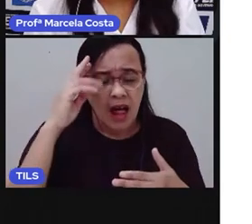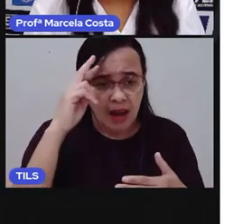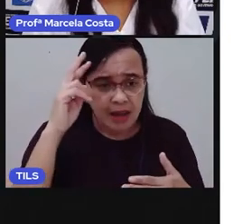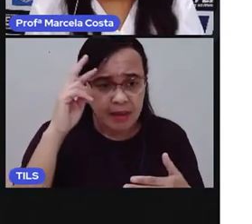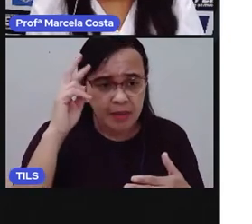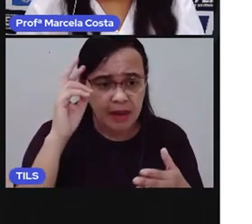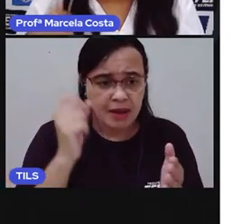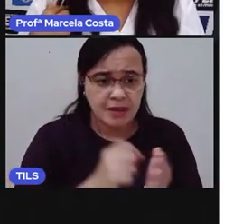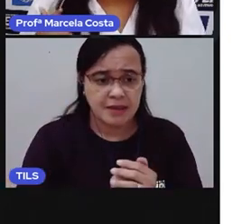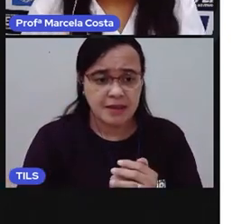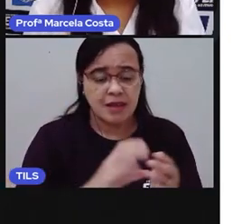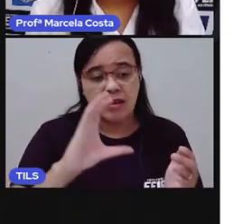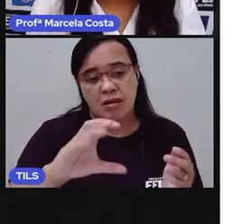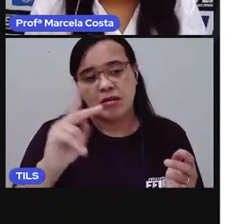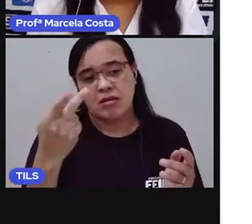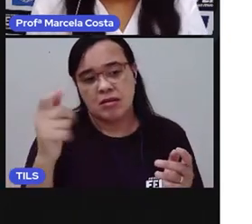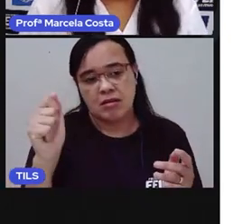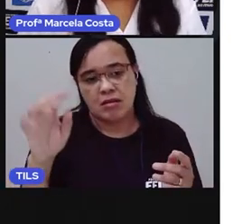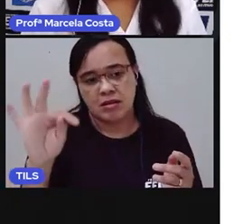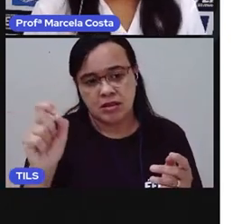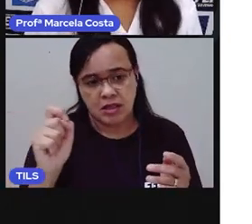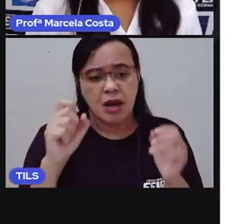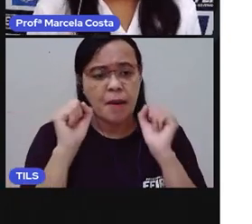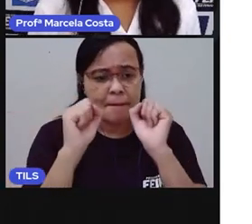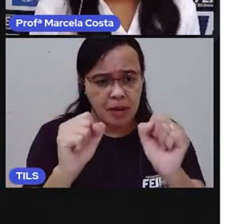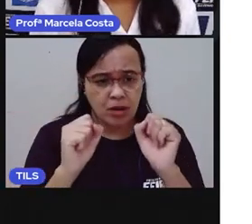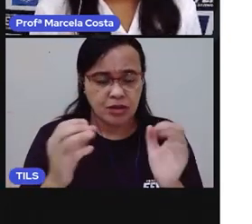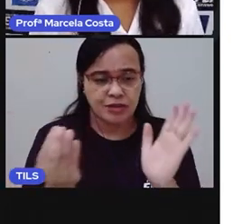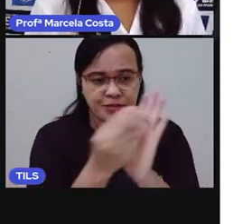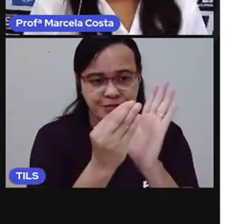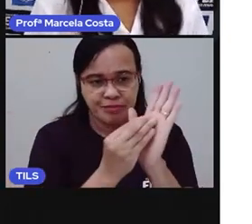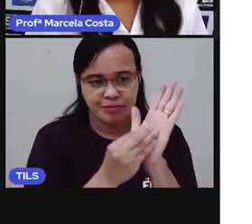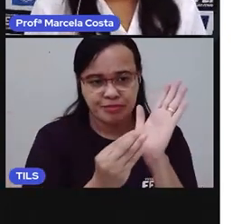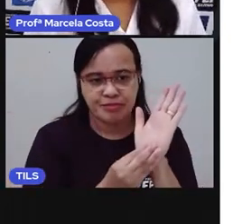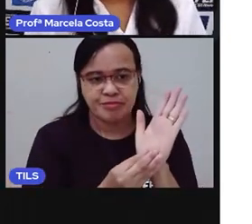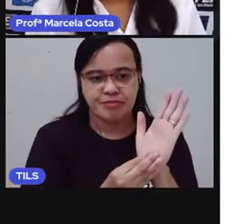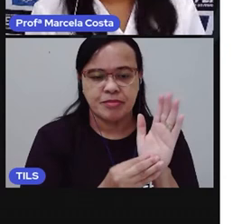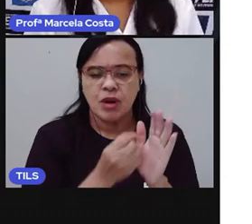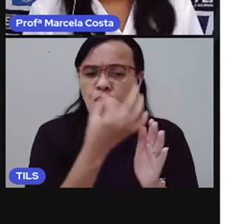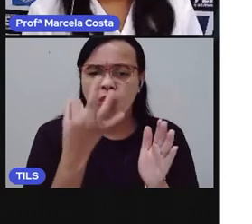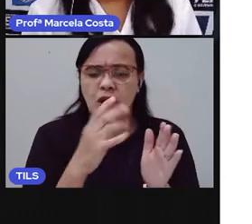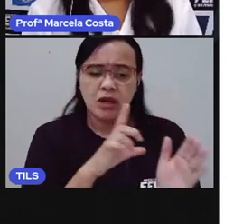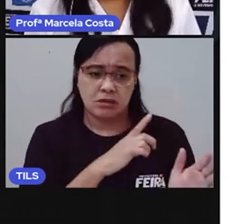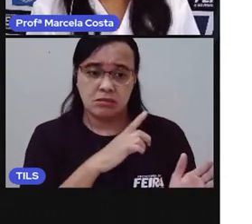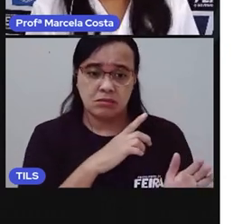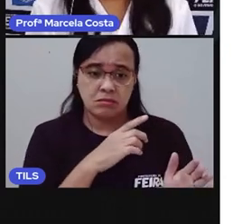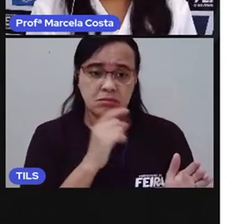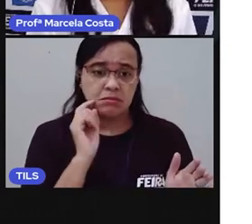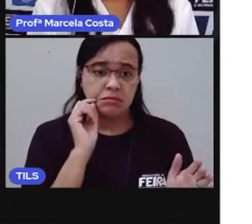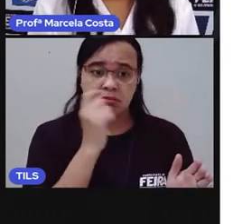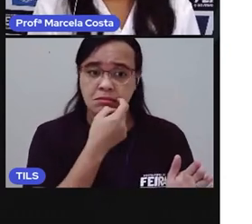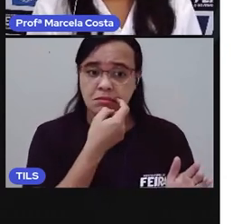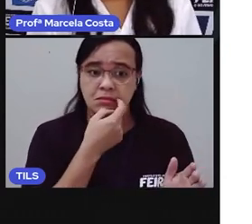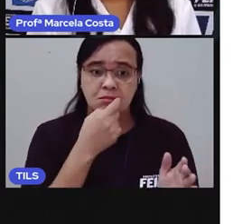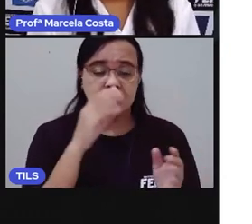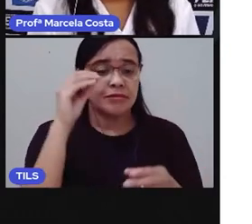escreva aí no chat, porque a gente já contou. Quantos dentes tem na boca da imagem acima?